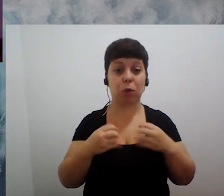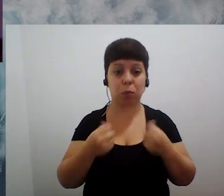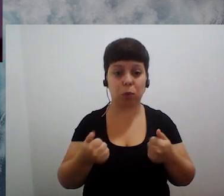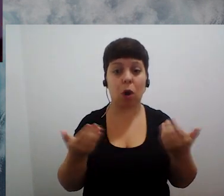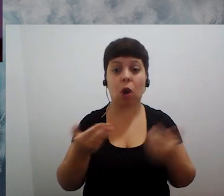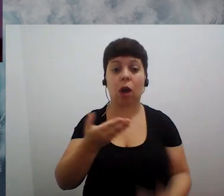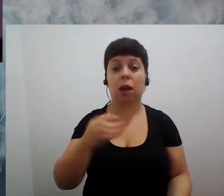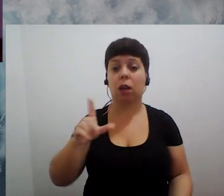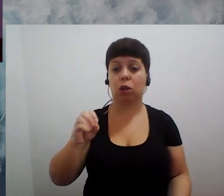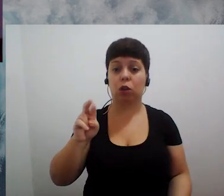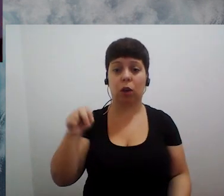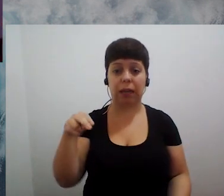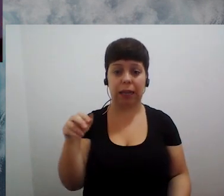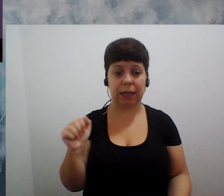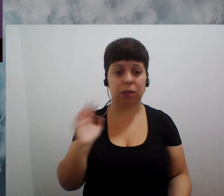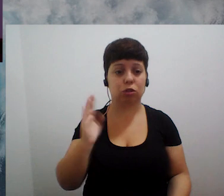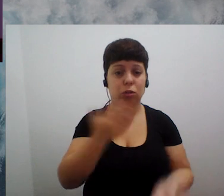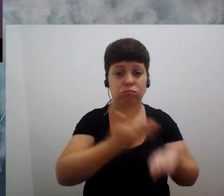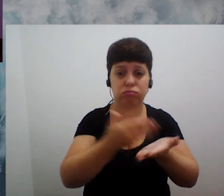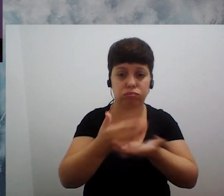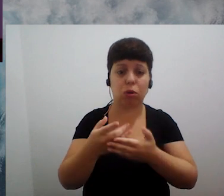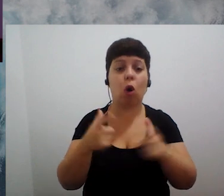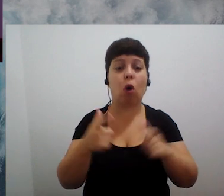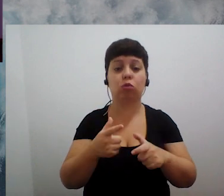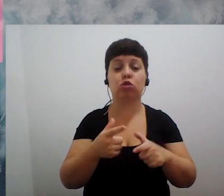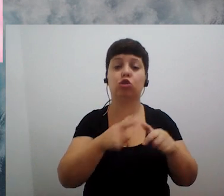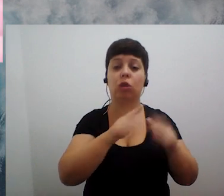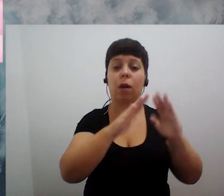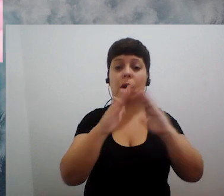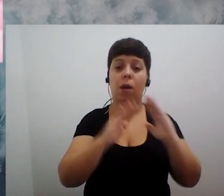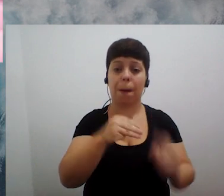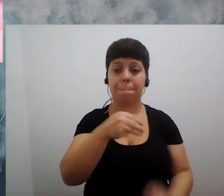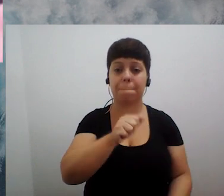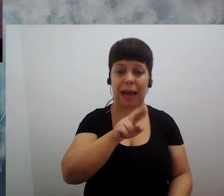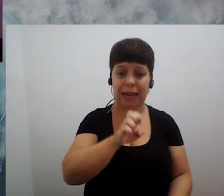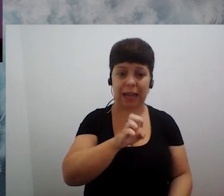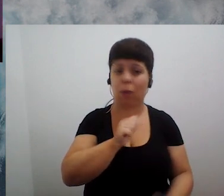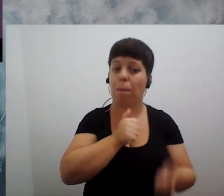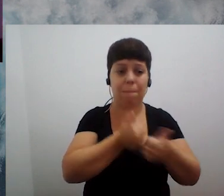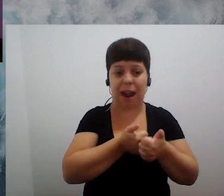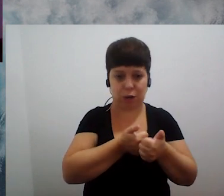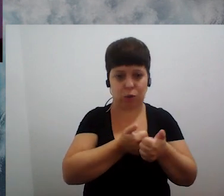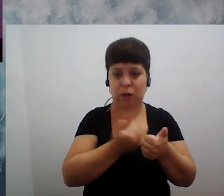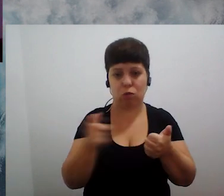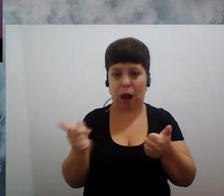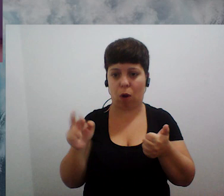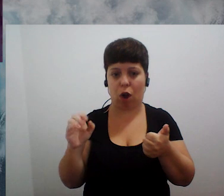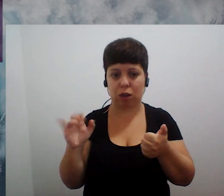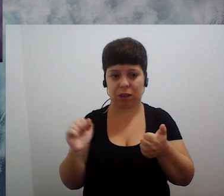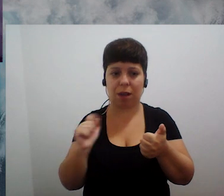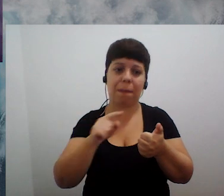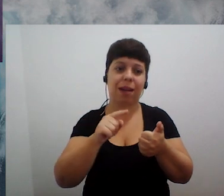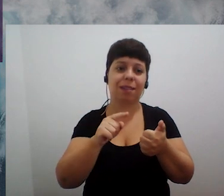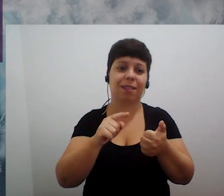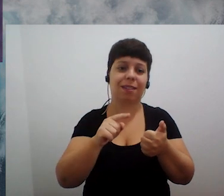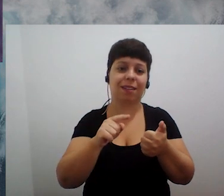né? Muito bom. E a Lorena está fazendo uma série de iniciativas na Maré, que não é coladinha no mar que nem a Rocinha, mas não é